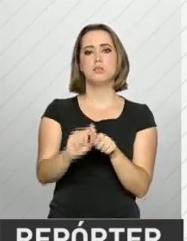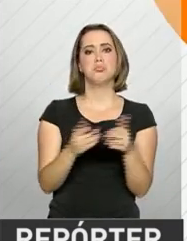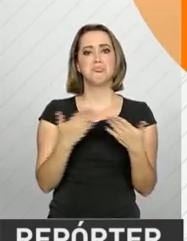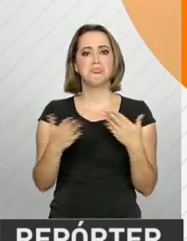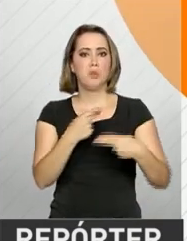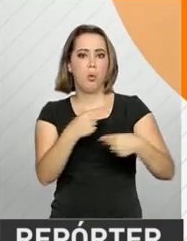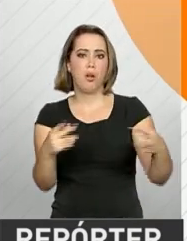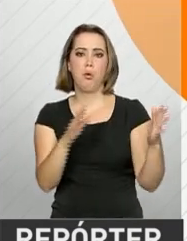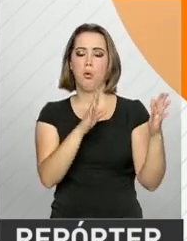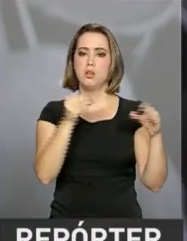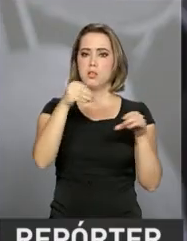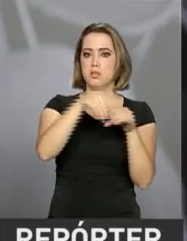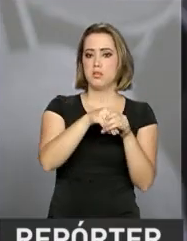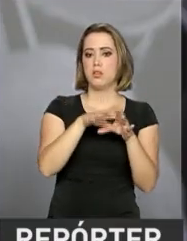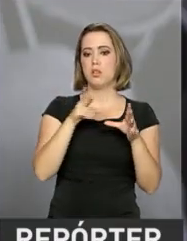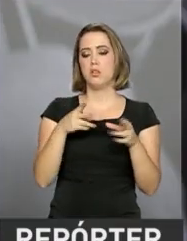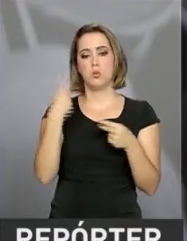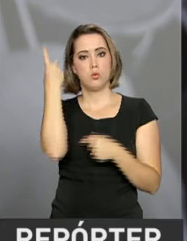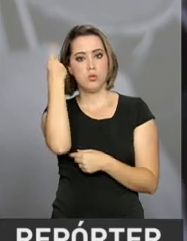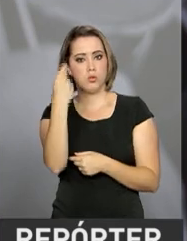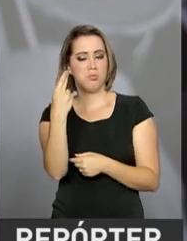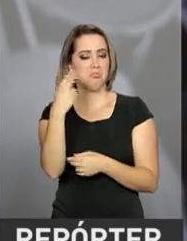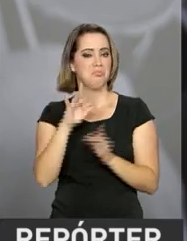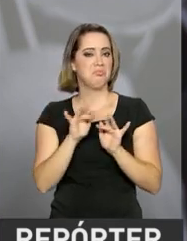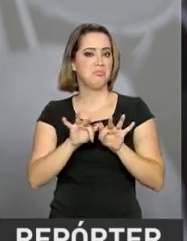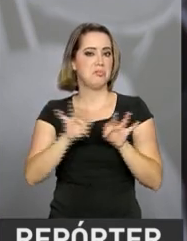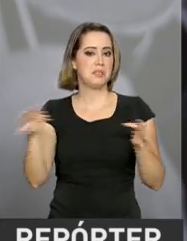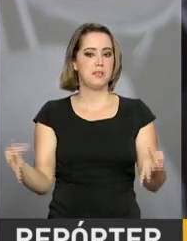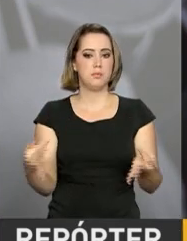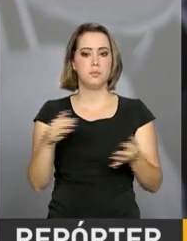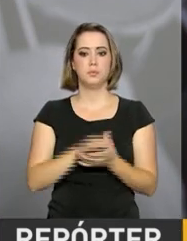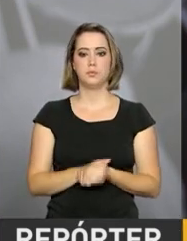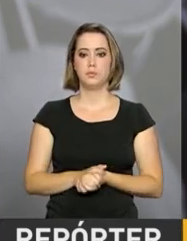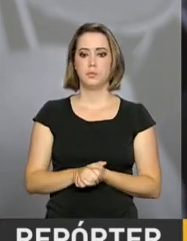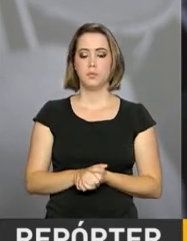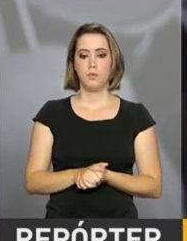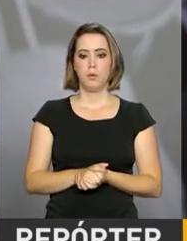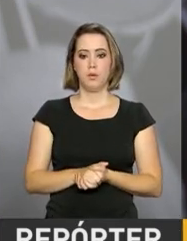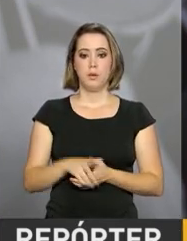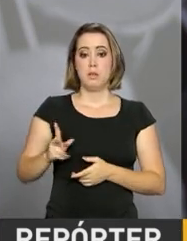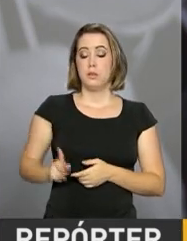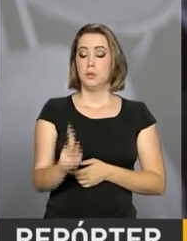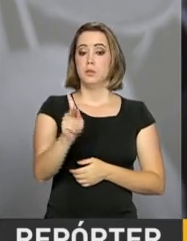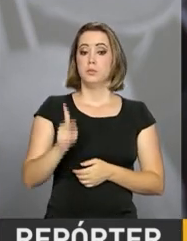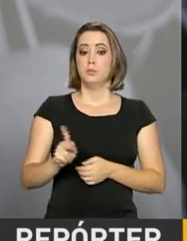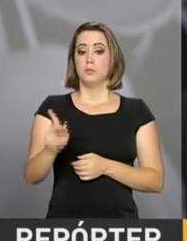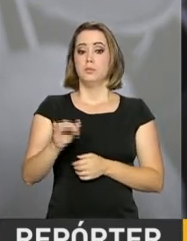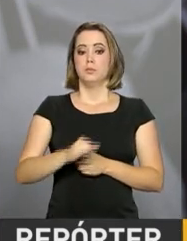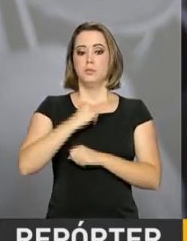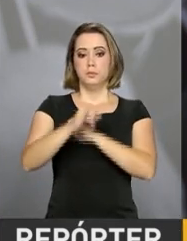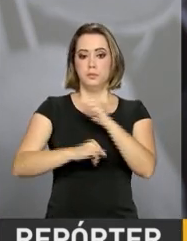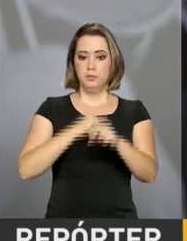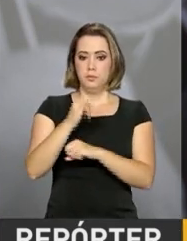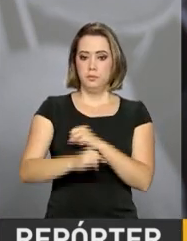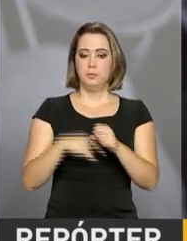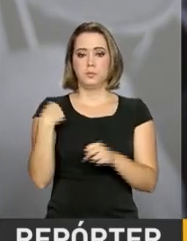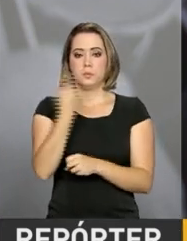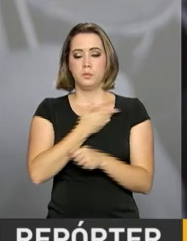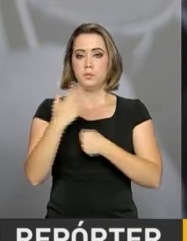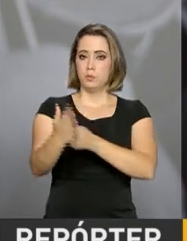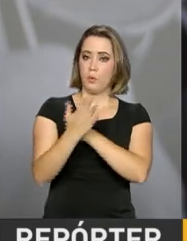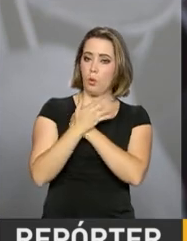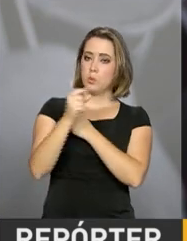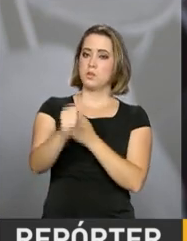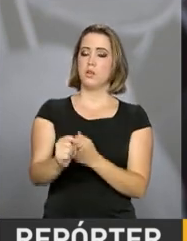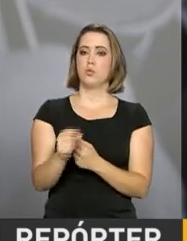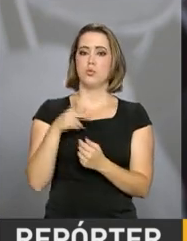automatizada cada vez mais a internet nos ajuda na nossa rotina diária nós já temos